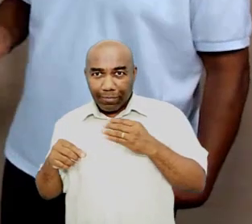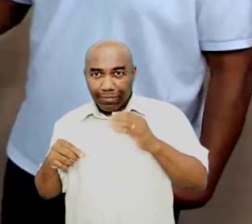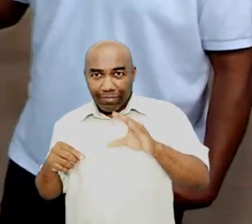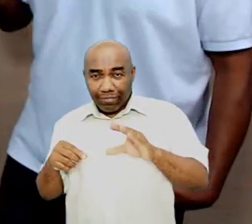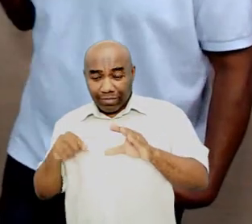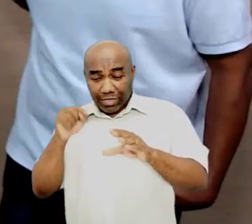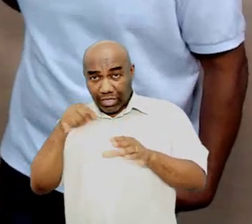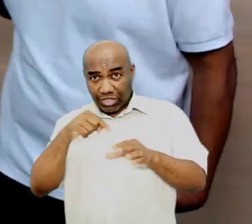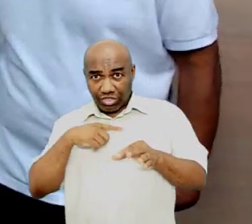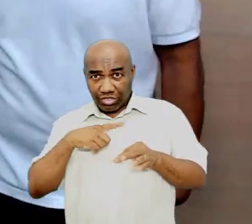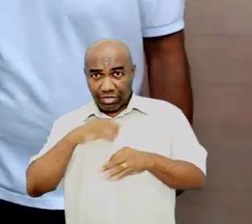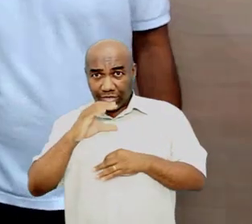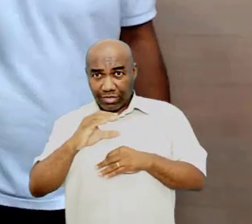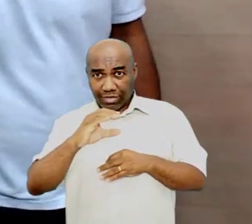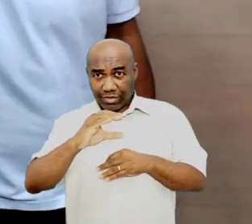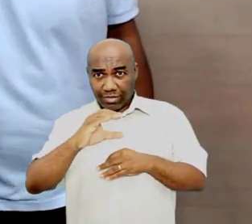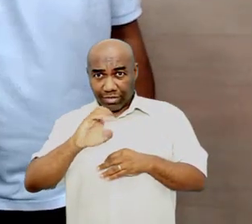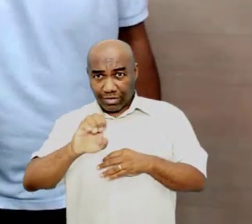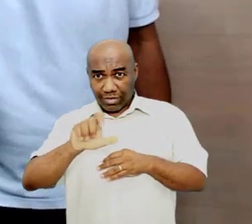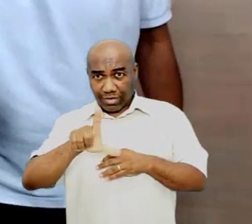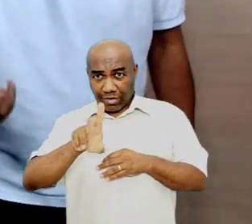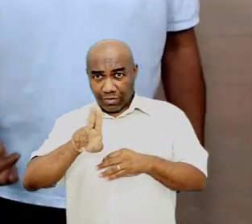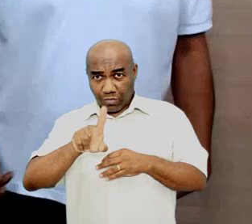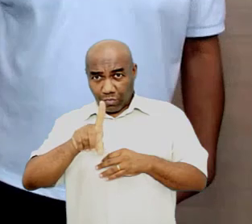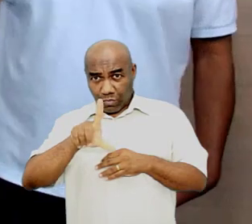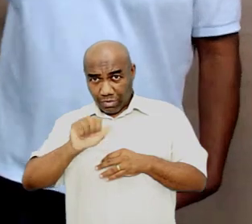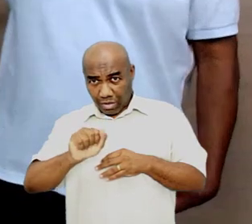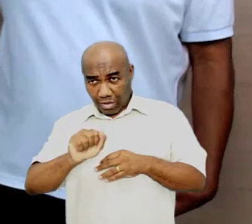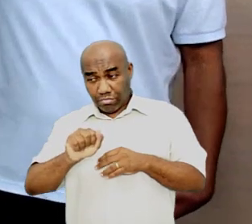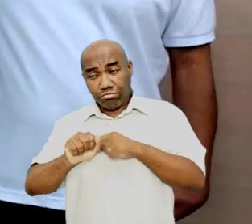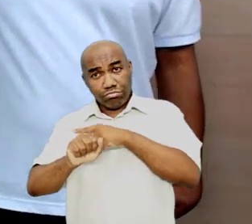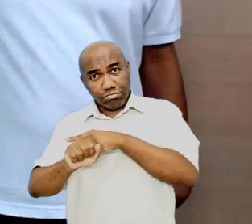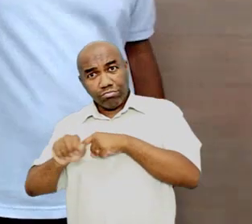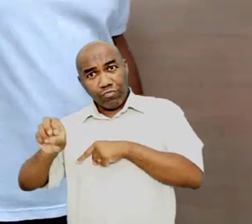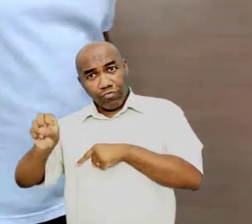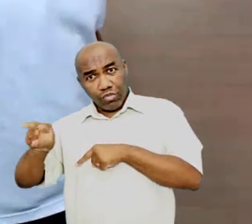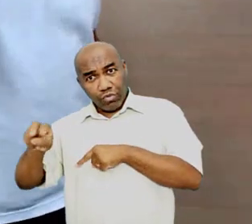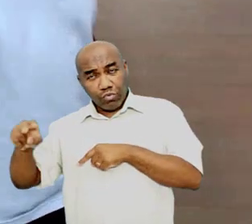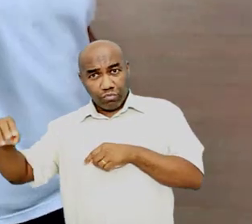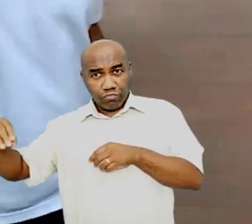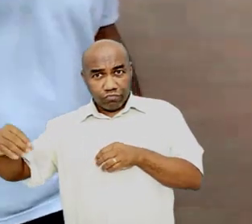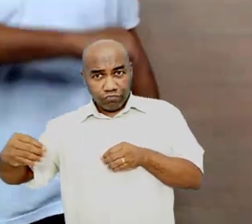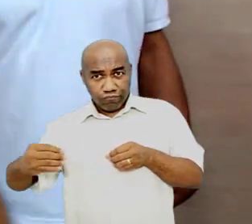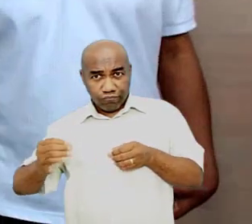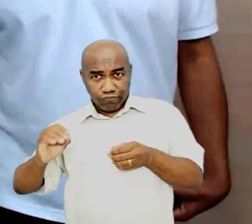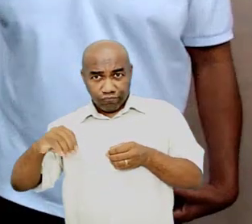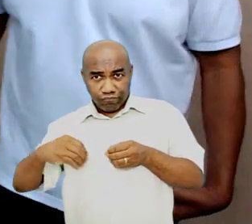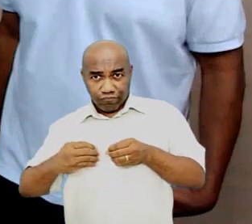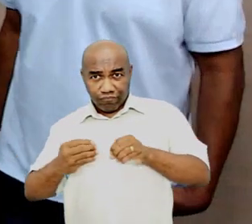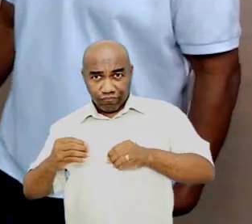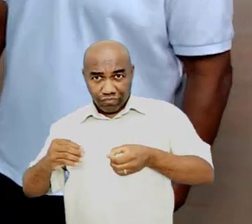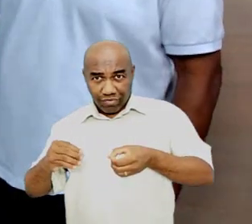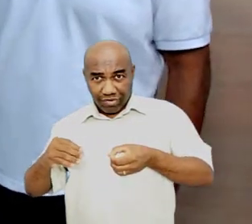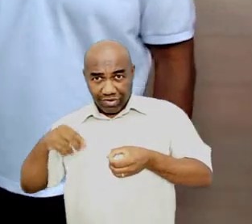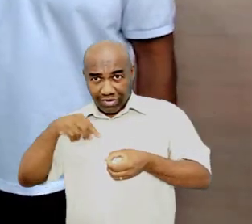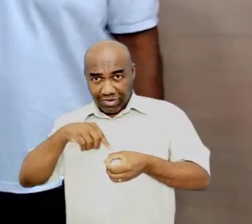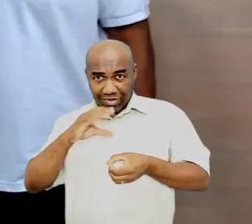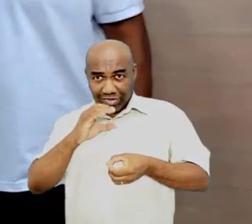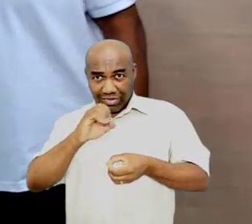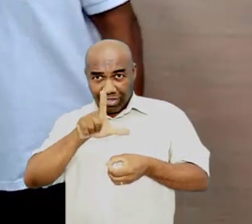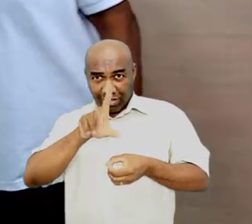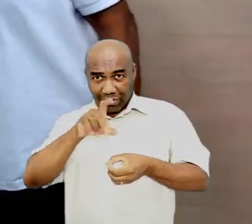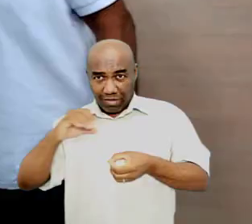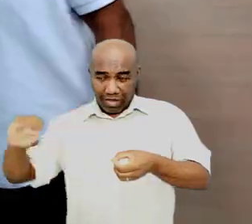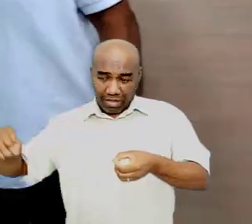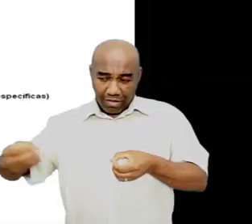essa cápsula, que eu chamo de externa, foi roubado da tua célula. Então,